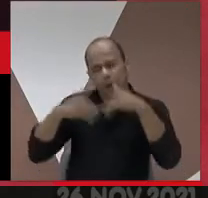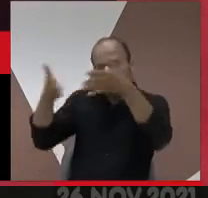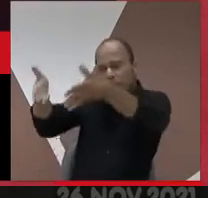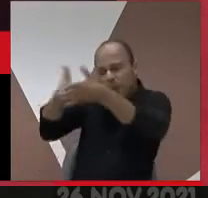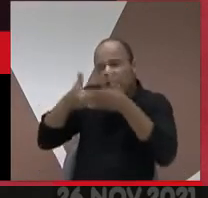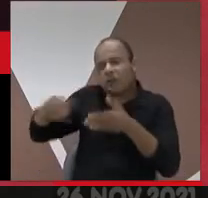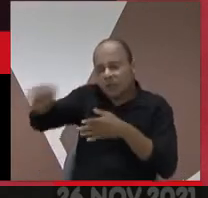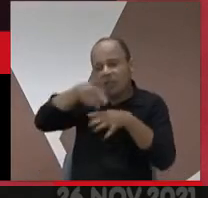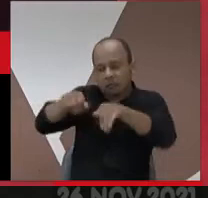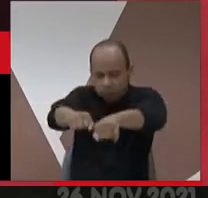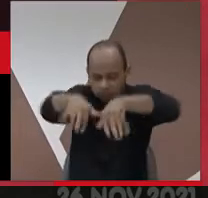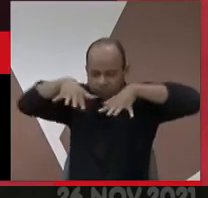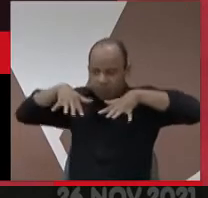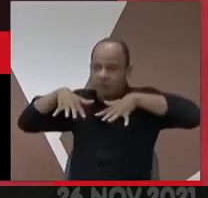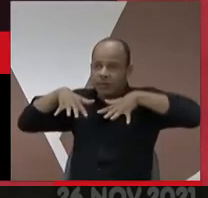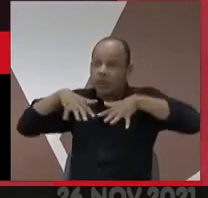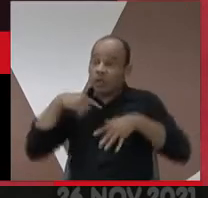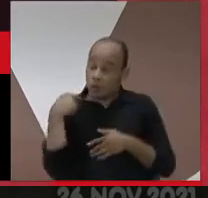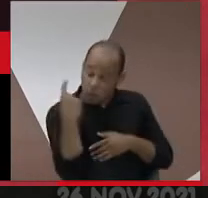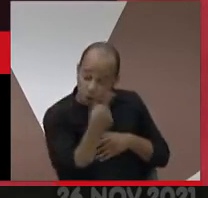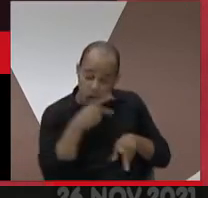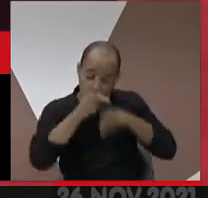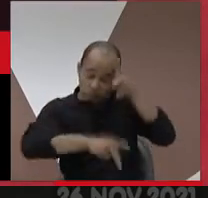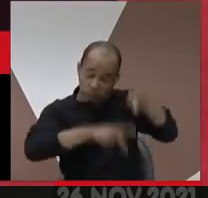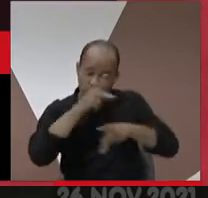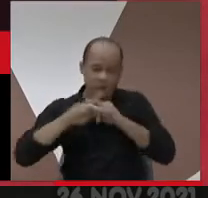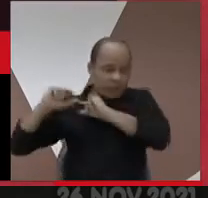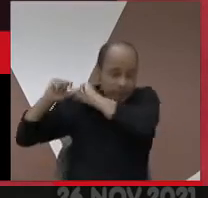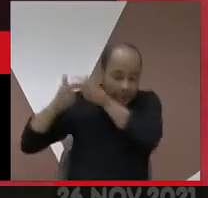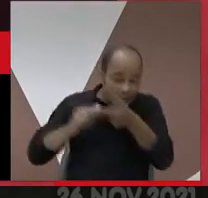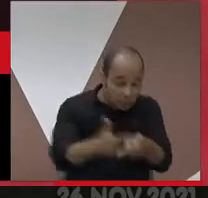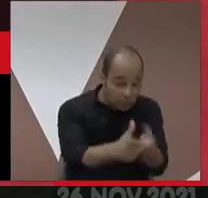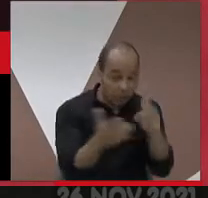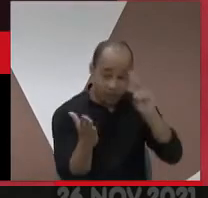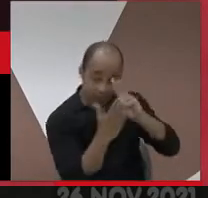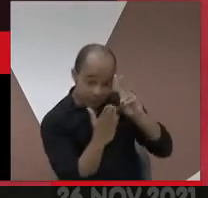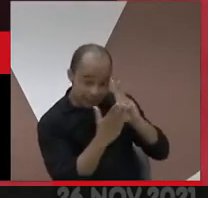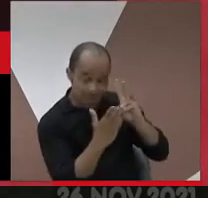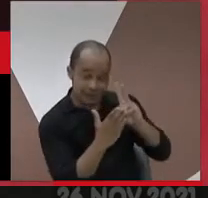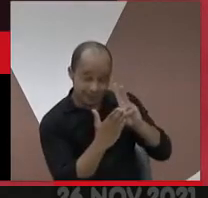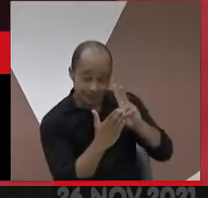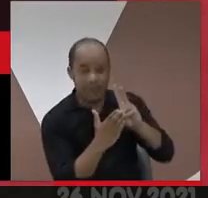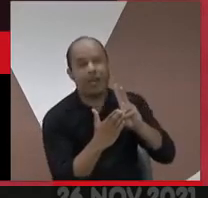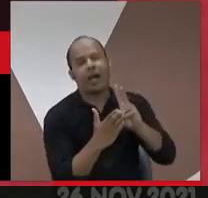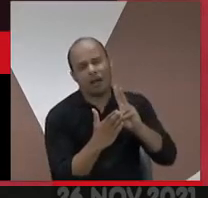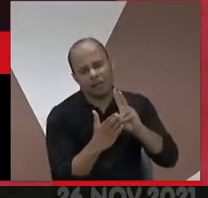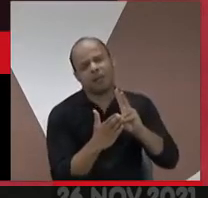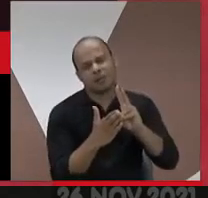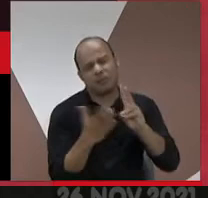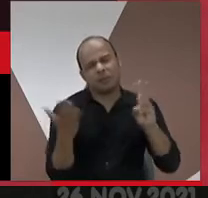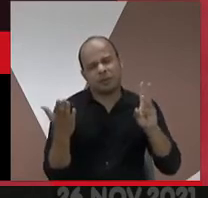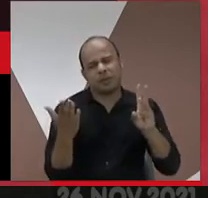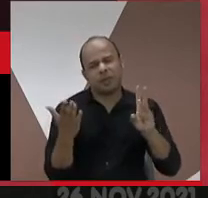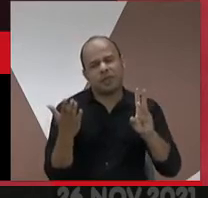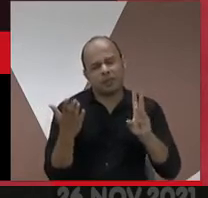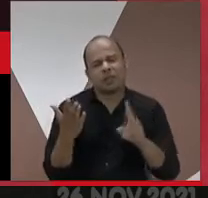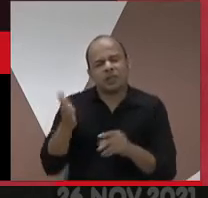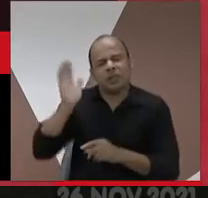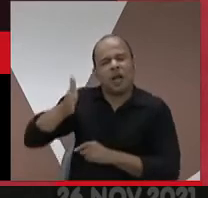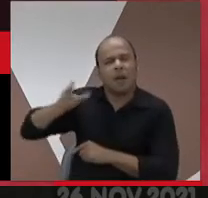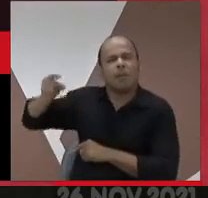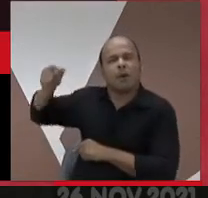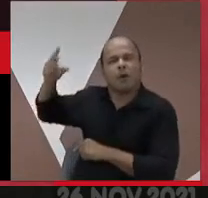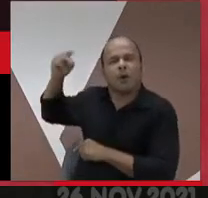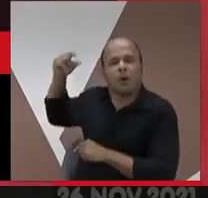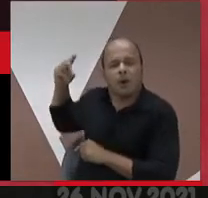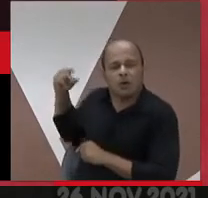respeito, nós, enquanto povos tradicionais indígenas, muitos ali, quando eu usava esse chapéu, dizia: aqui